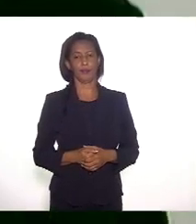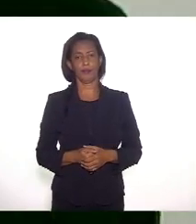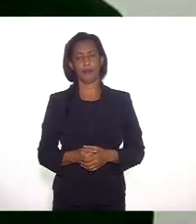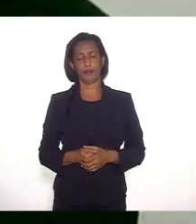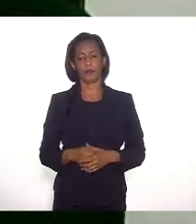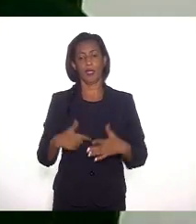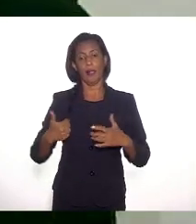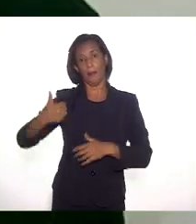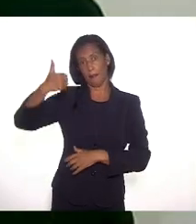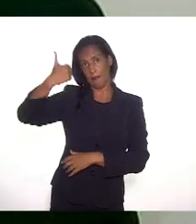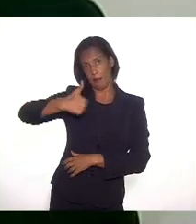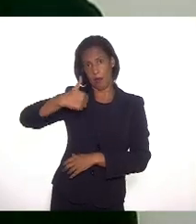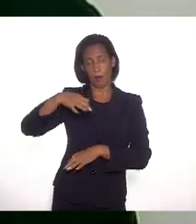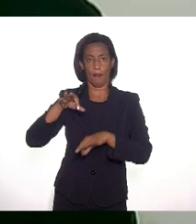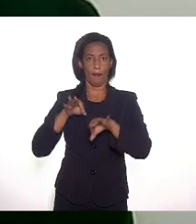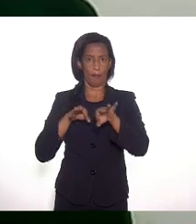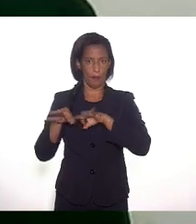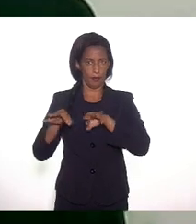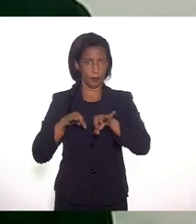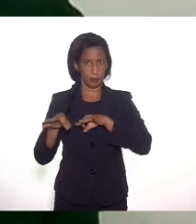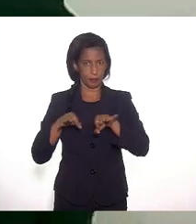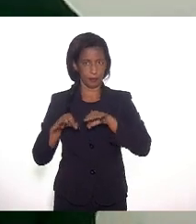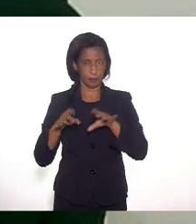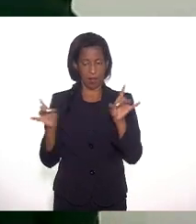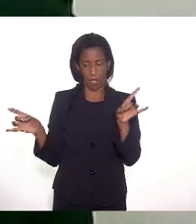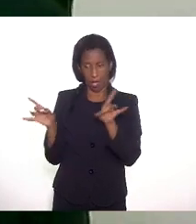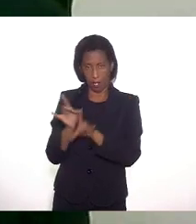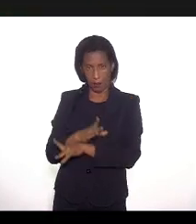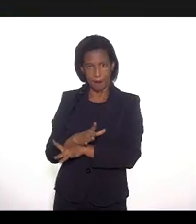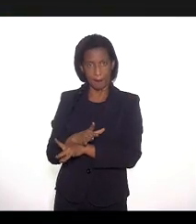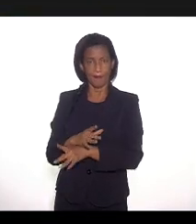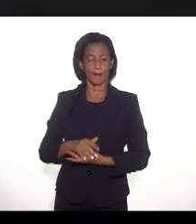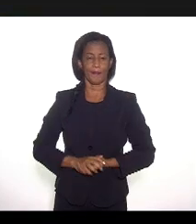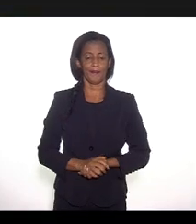primeiro projeto. Ok? Está bem encaminhado assim?